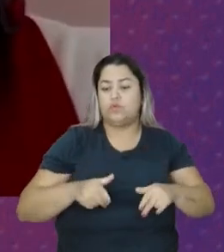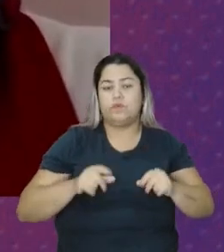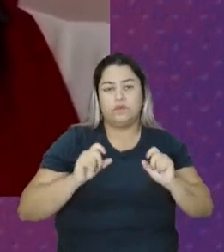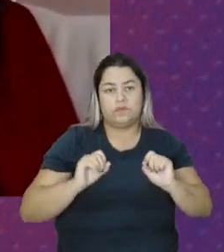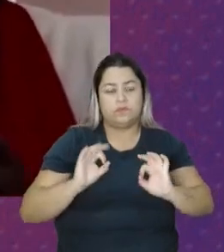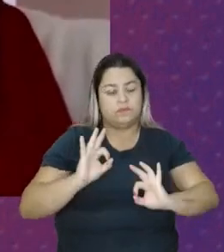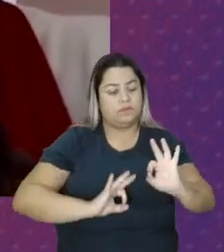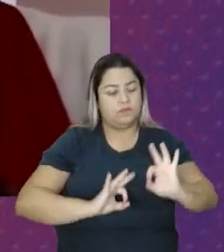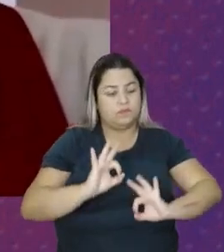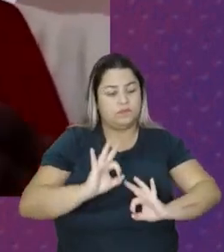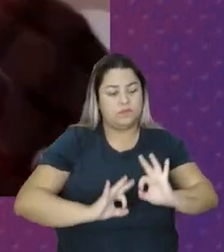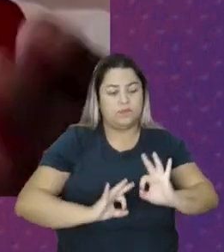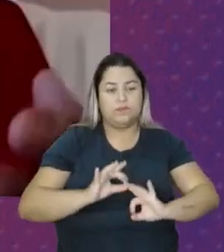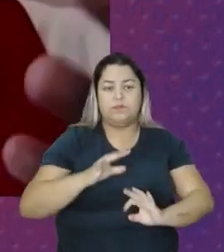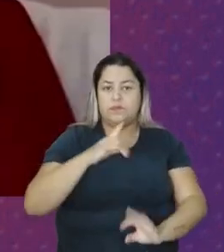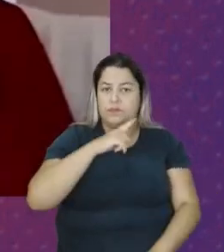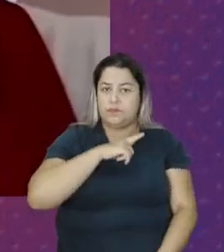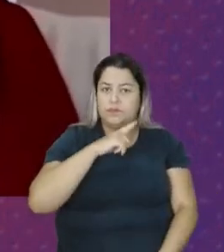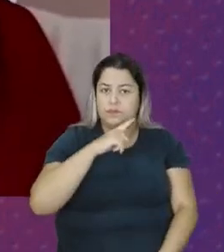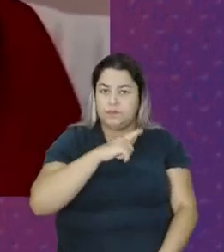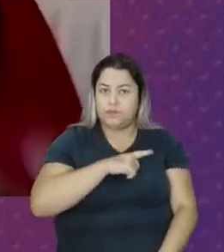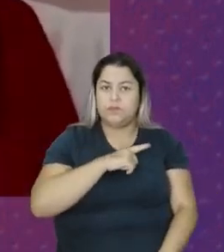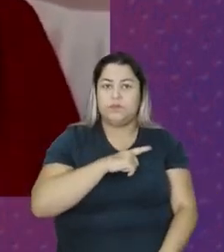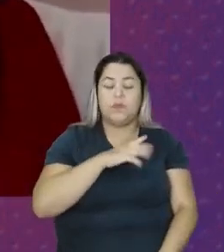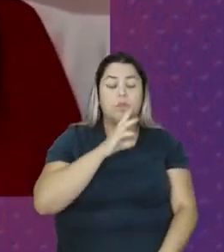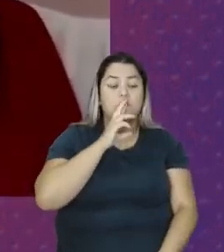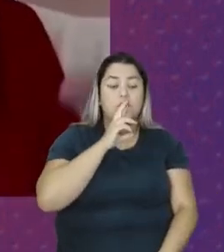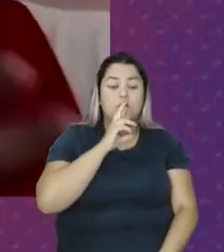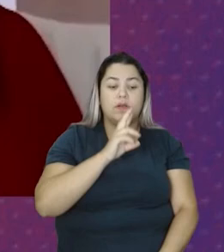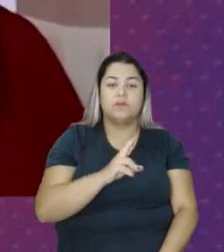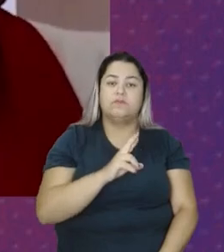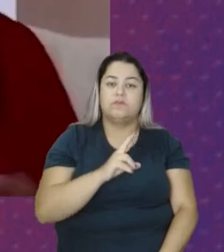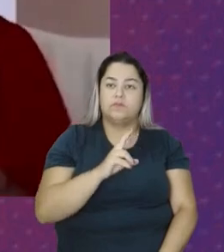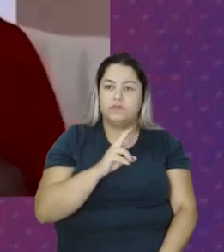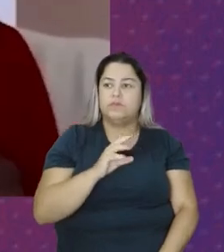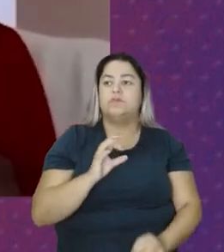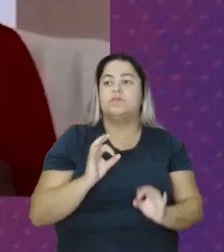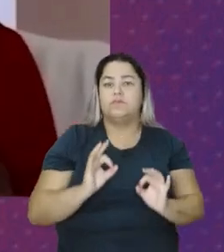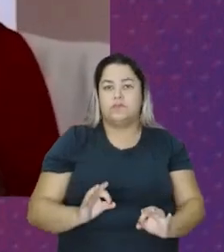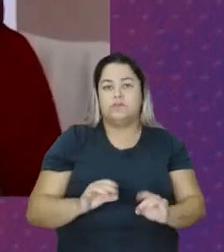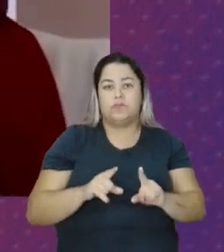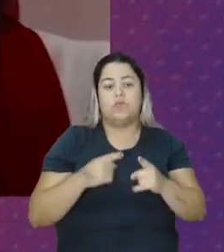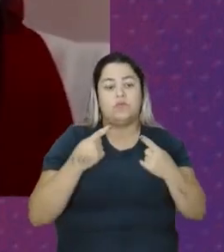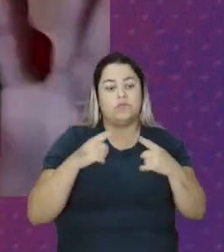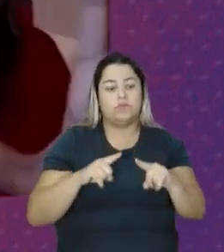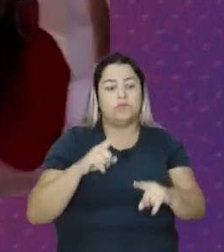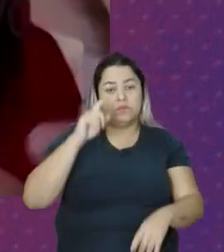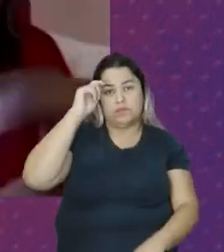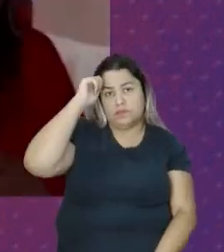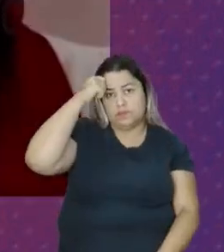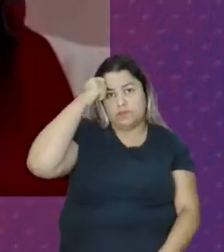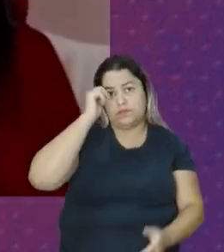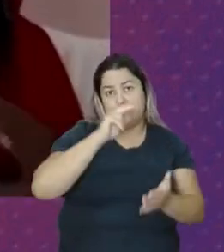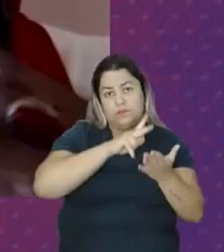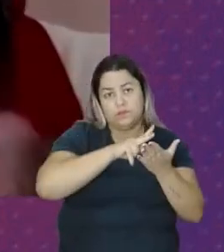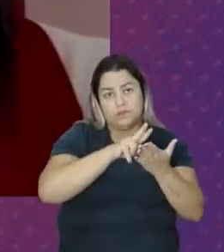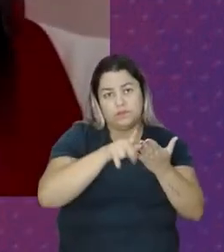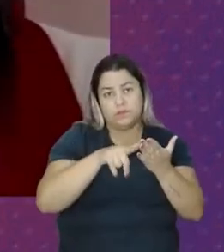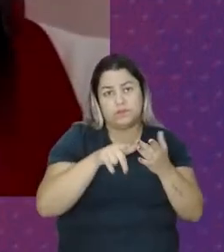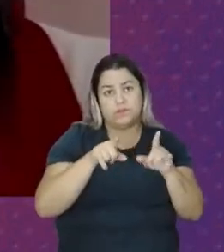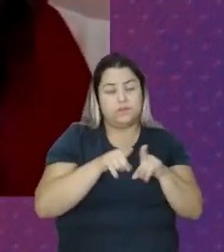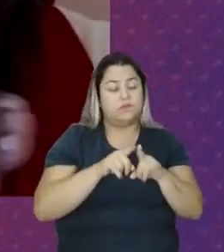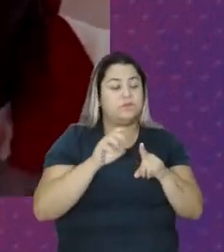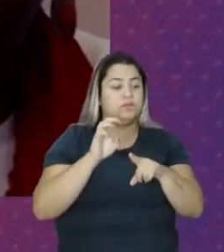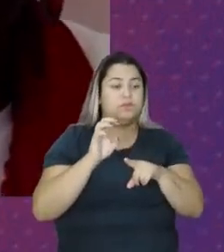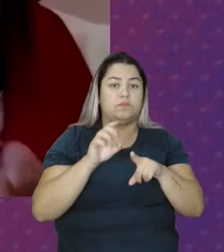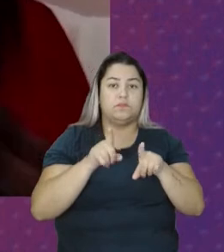se organizarem para ter uma resposta eficaz contra o racismo. Então, são vários instrumentos